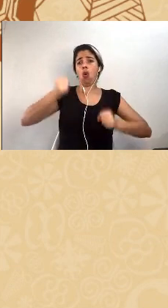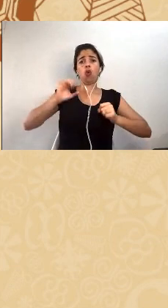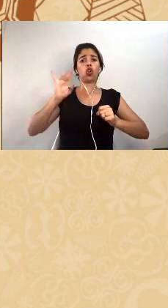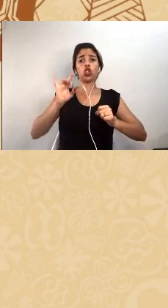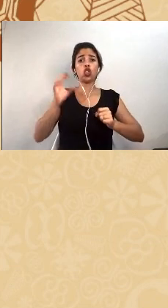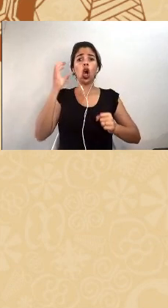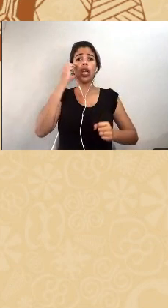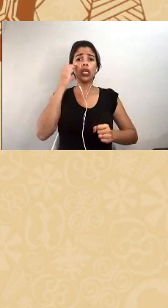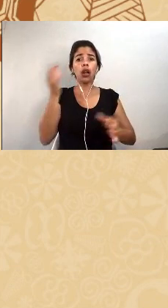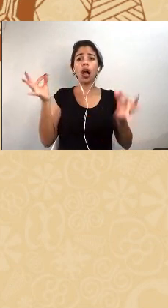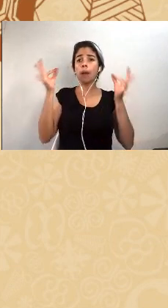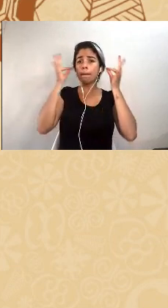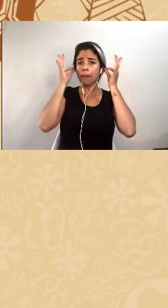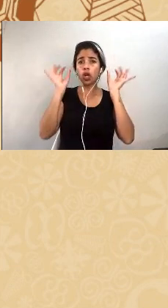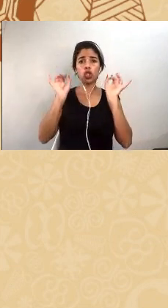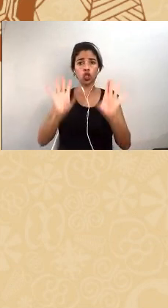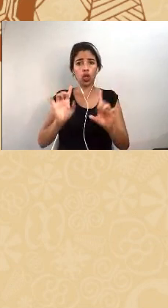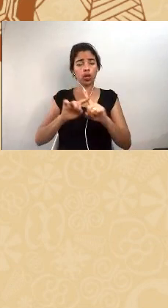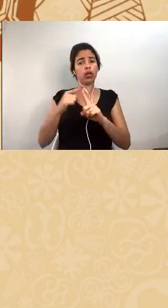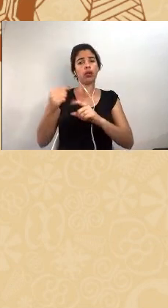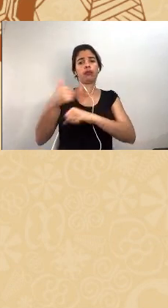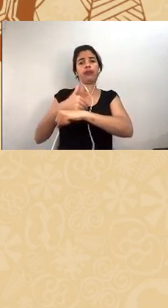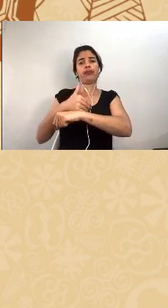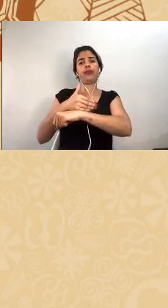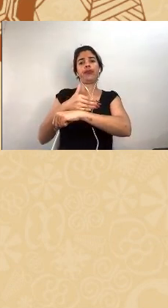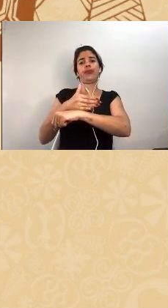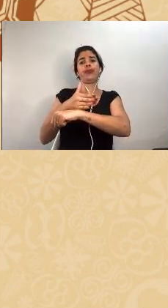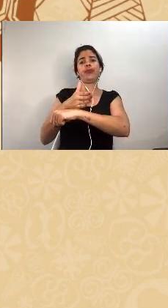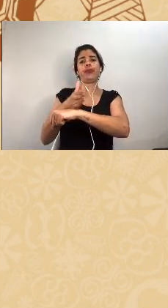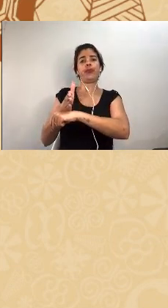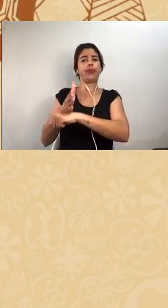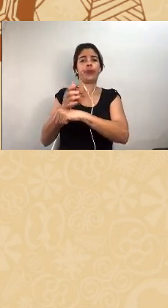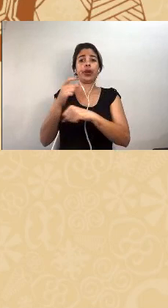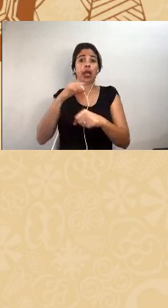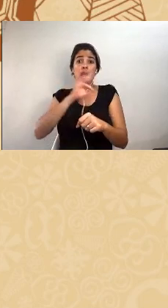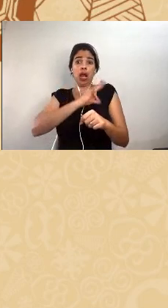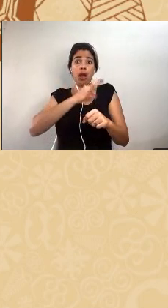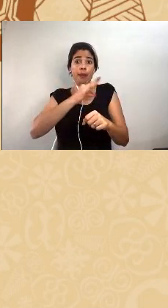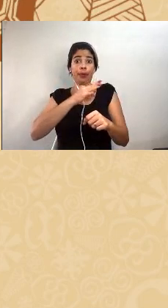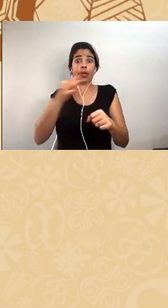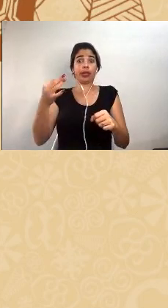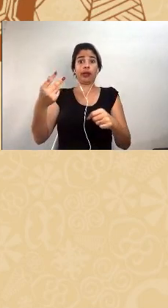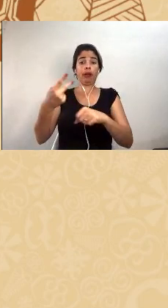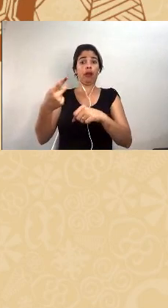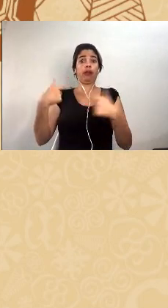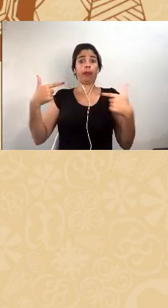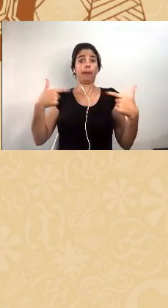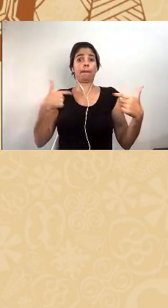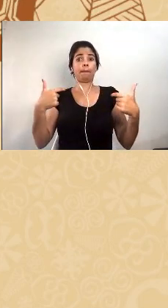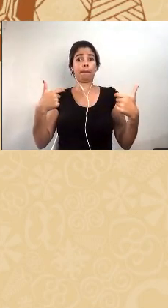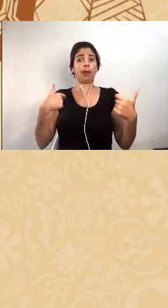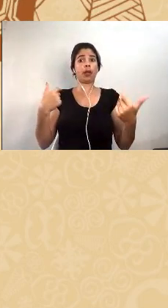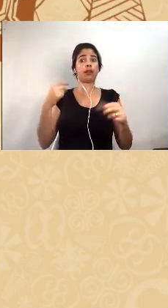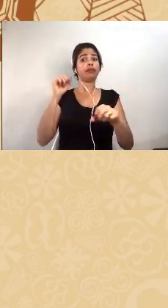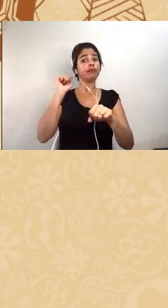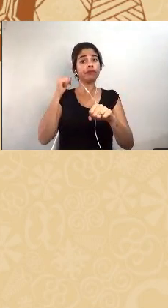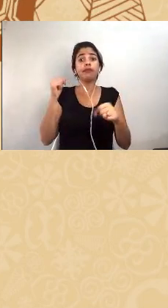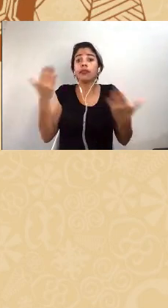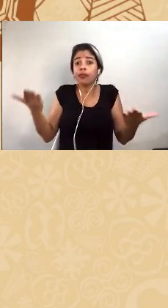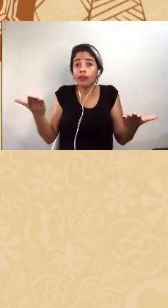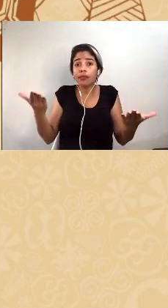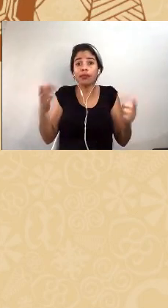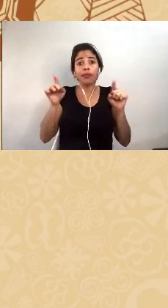aí estão aqui, eu estou aqui esse tempo todo sendo abordado por esses policiais que não deixaram ir embora. É isso.